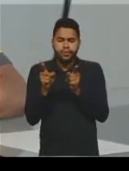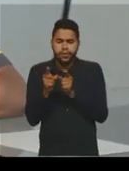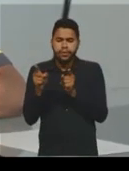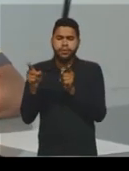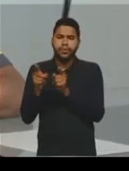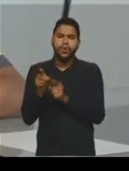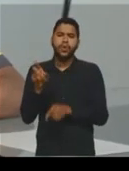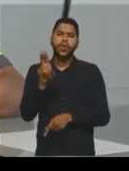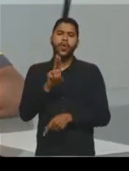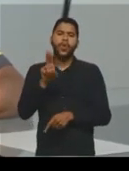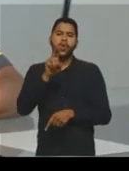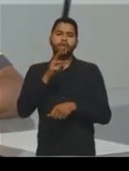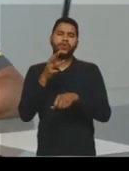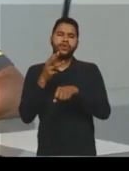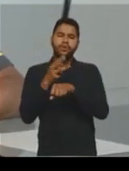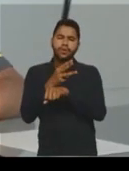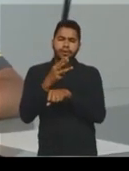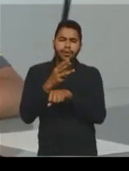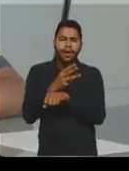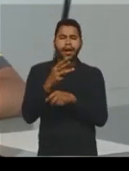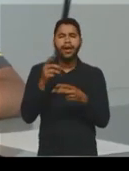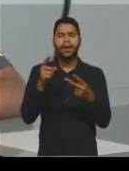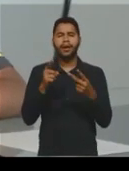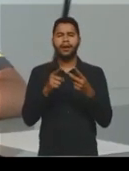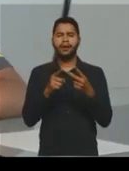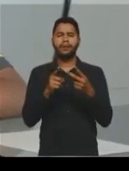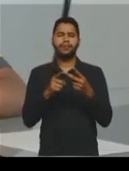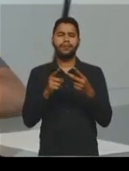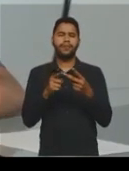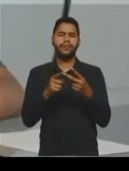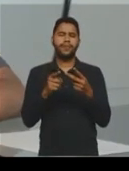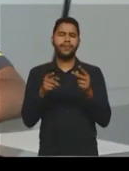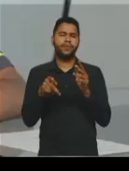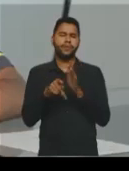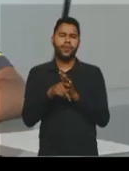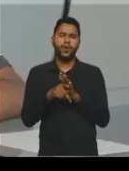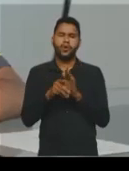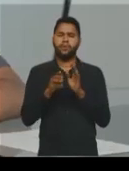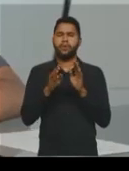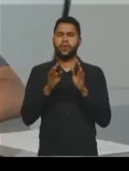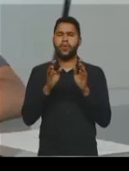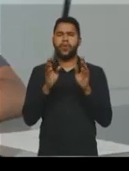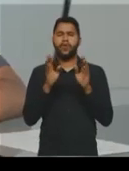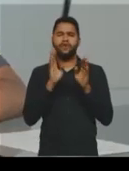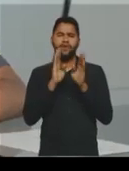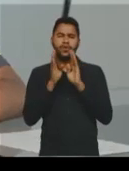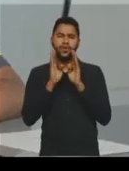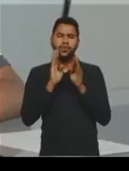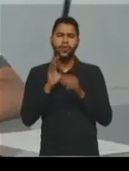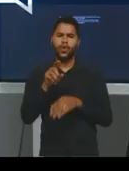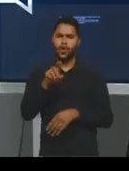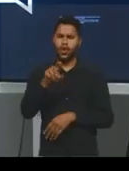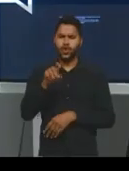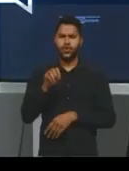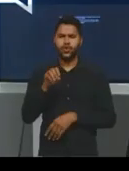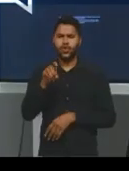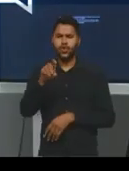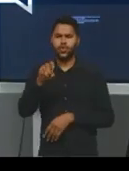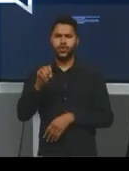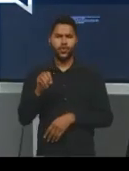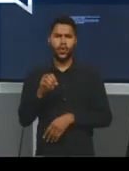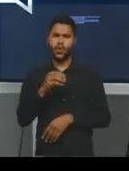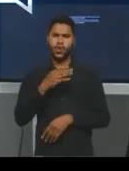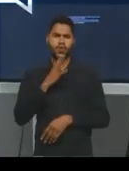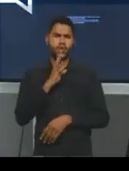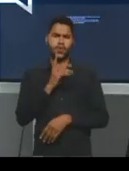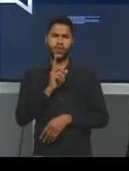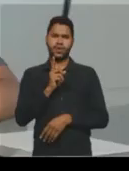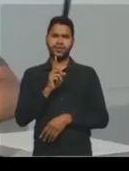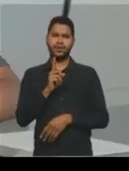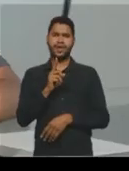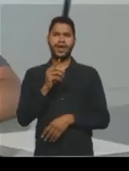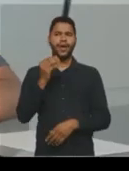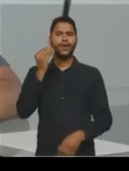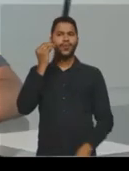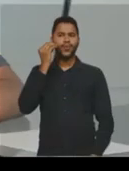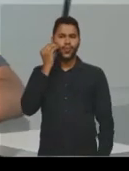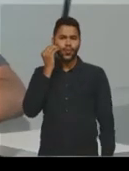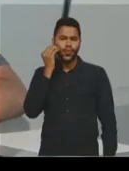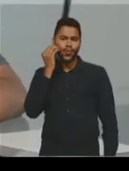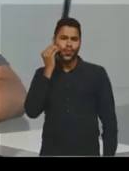nos Messenger, no WhatsApp mesmo, certo? Essa show não conhecia. Eu também não. Beijos e abraços. Essa